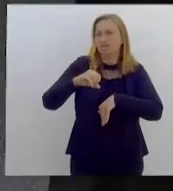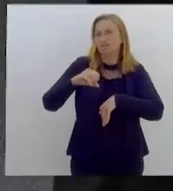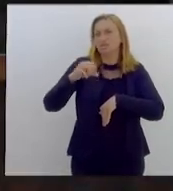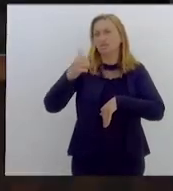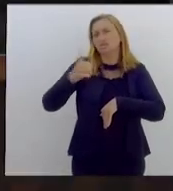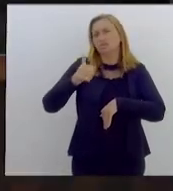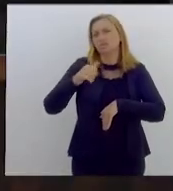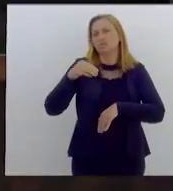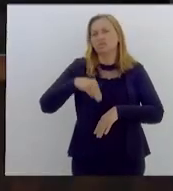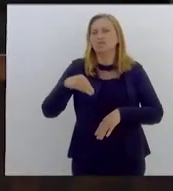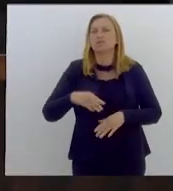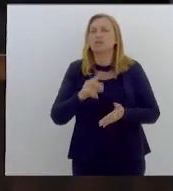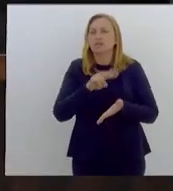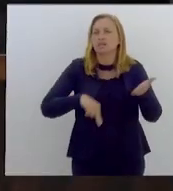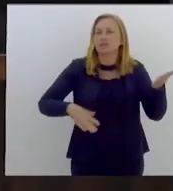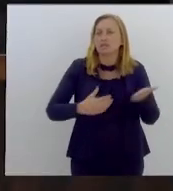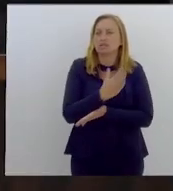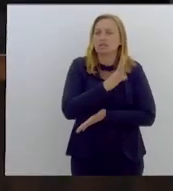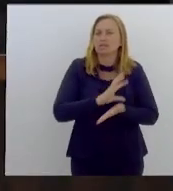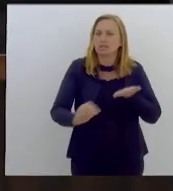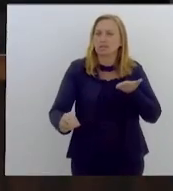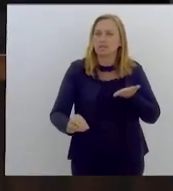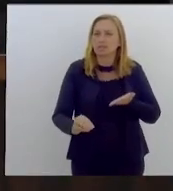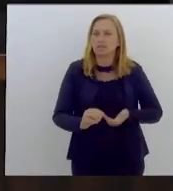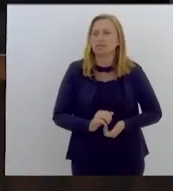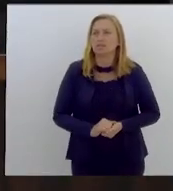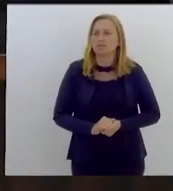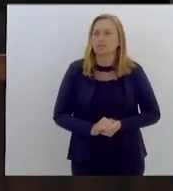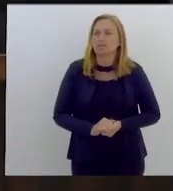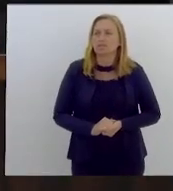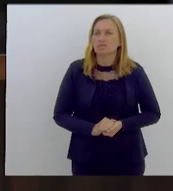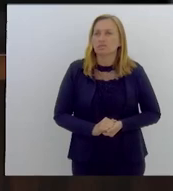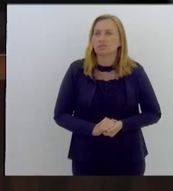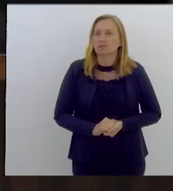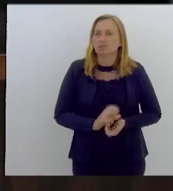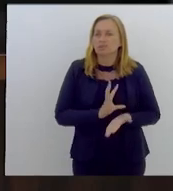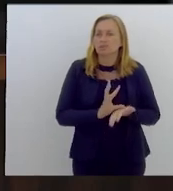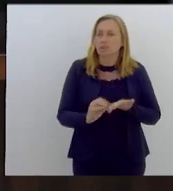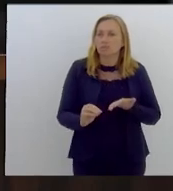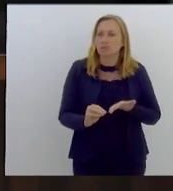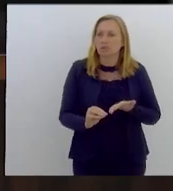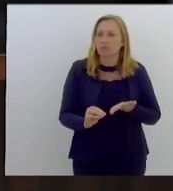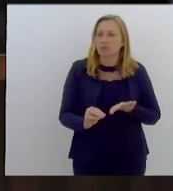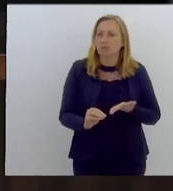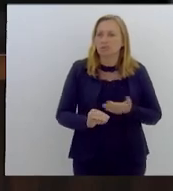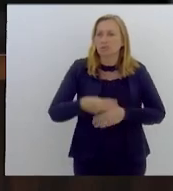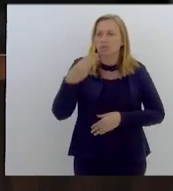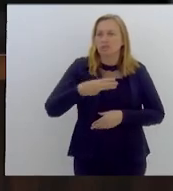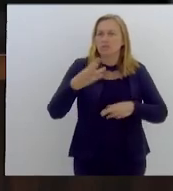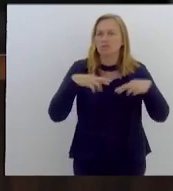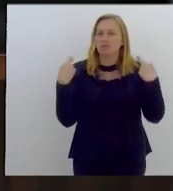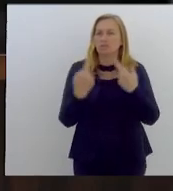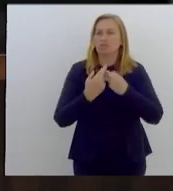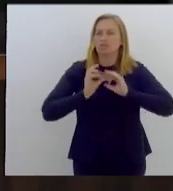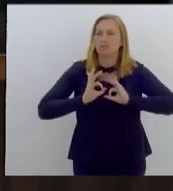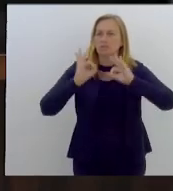19h11. Lida e aprovada a ata, passa-se a pauta da terceira sessão